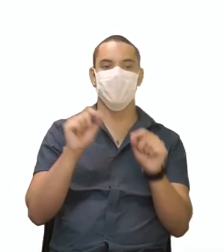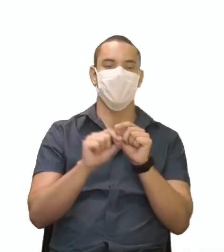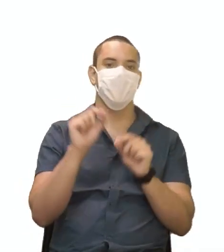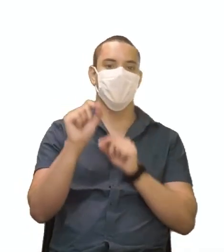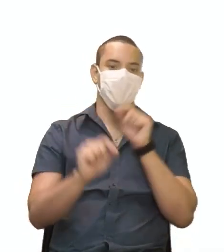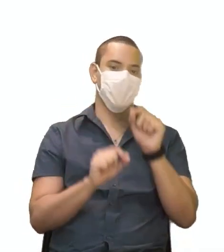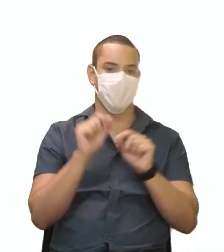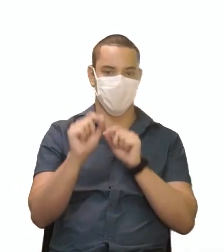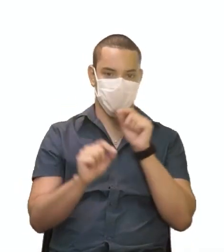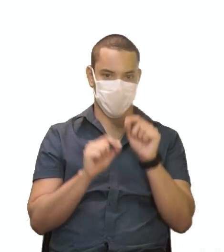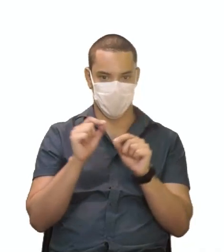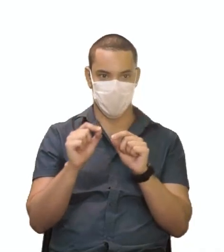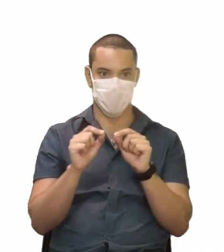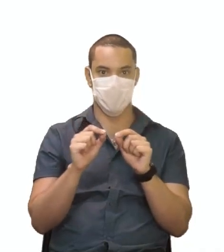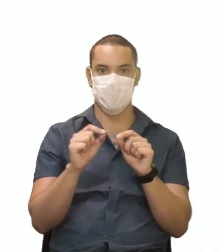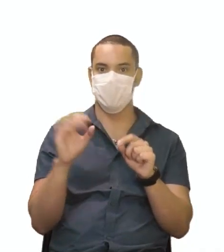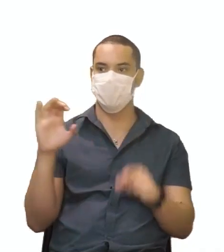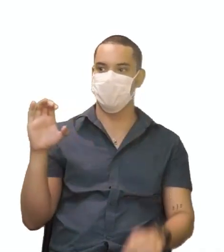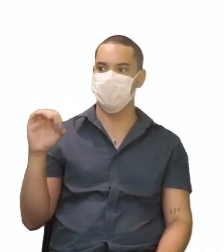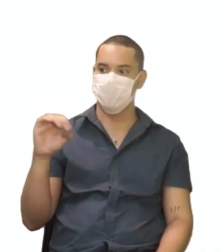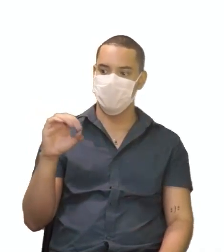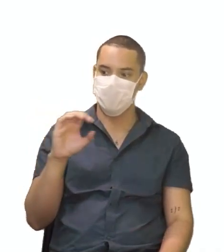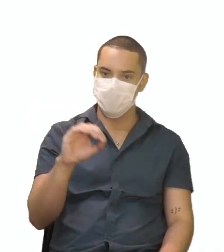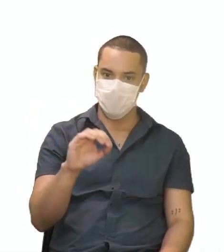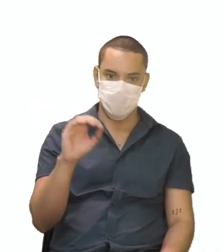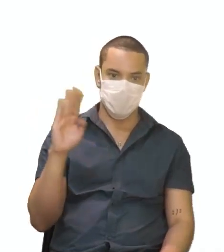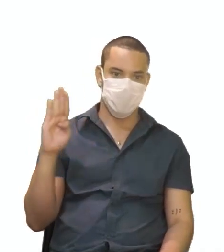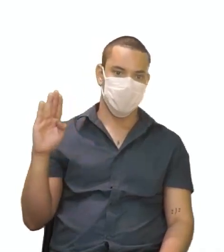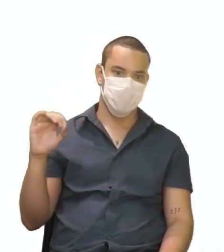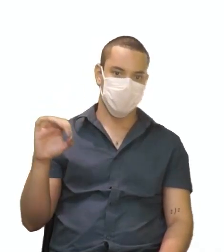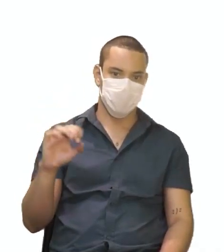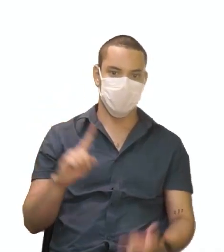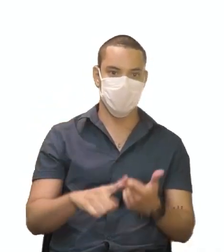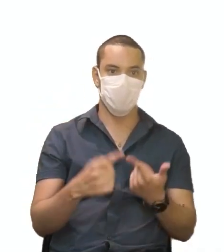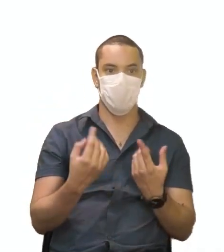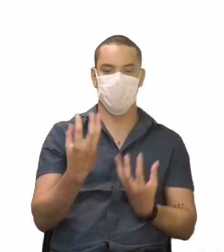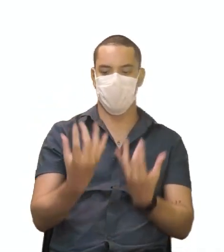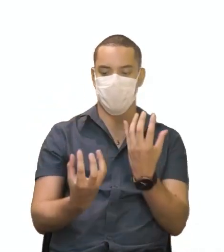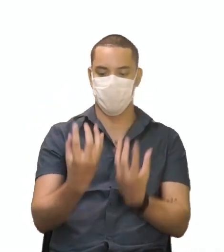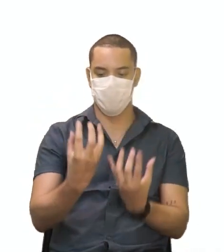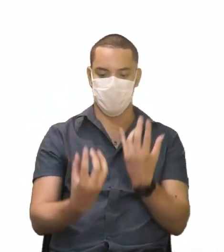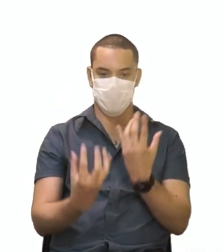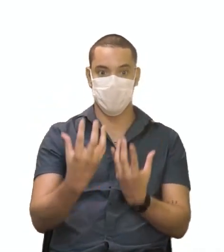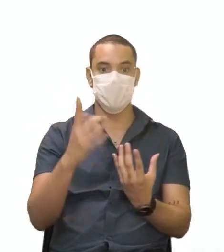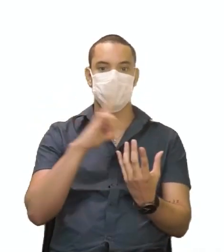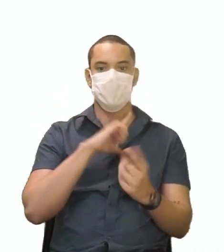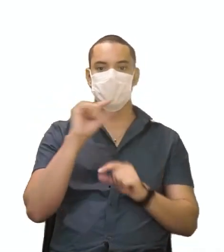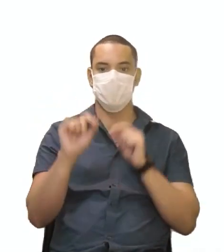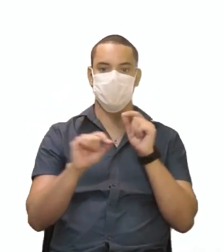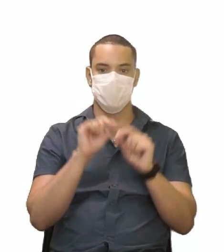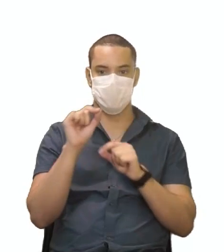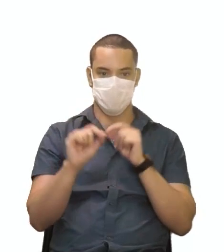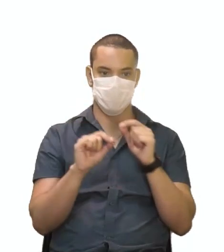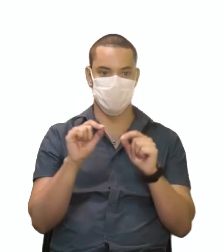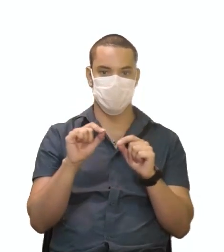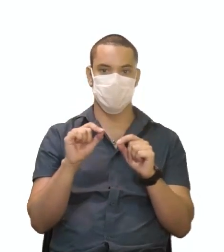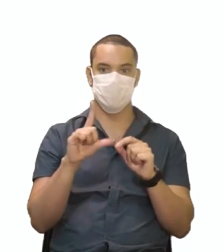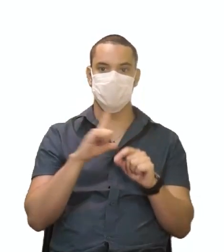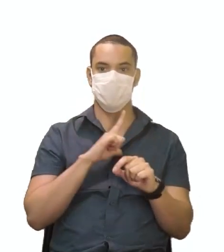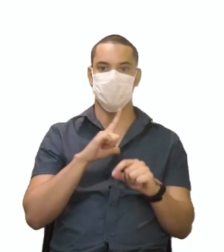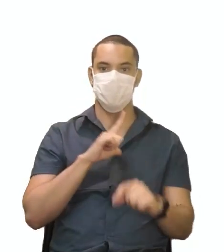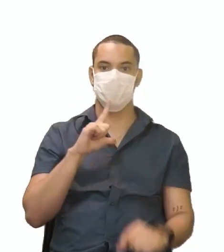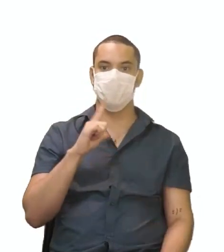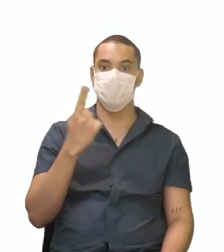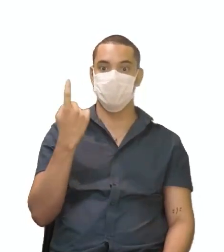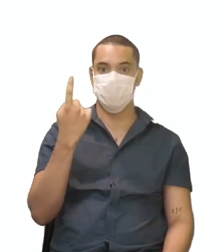assexuada, nas bactérias, né, em alguns tipos de fungos, você vai ter, então, que são organismos